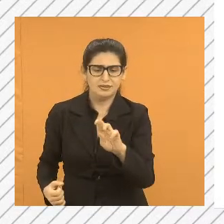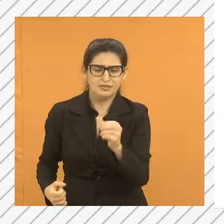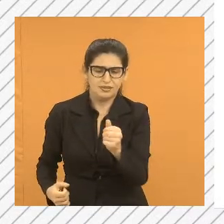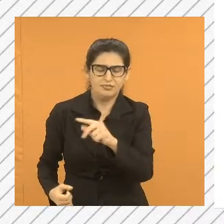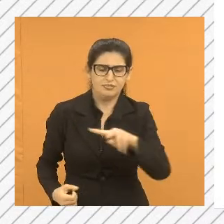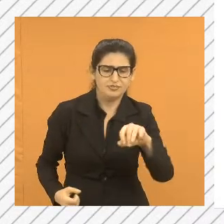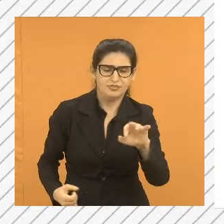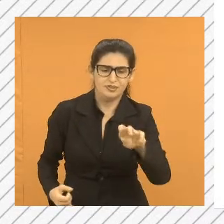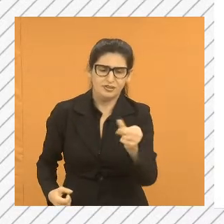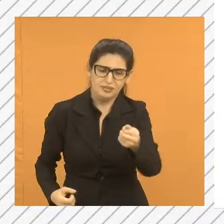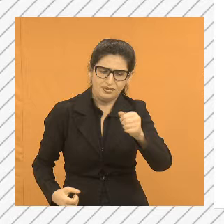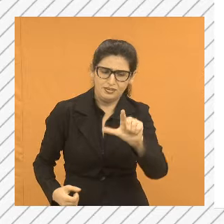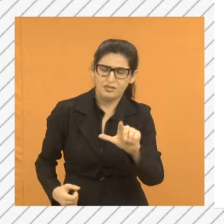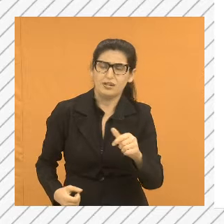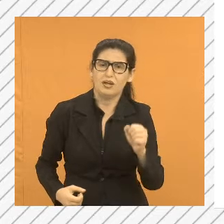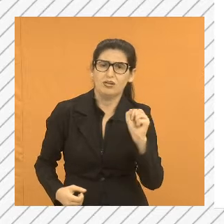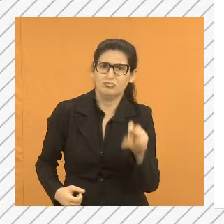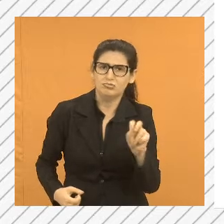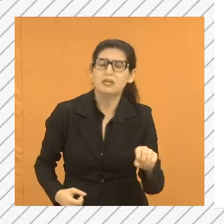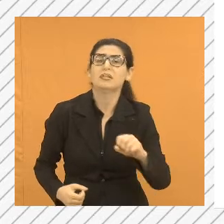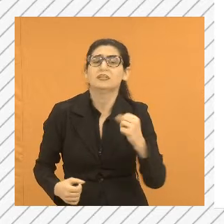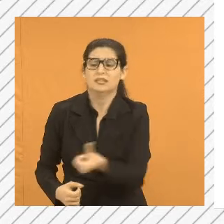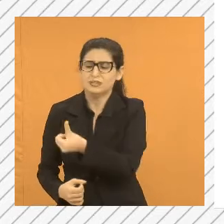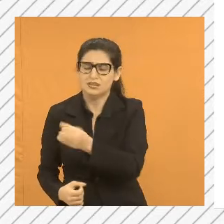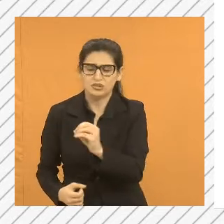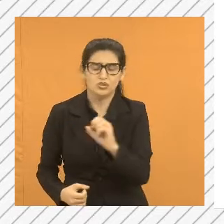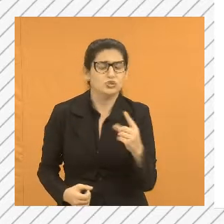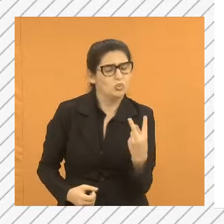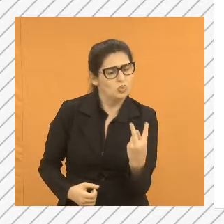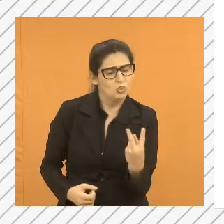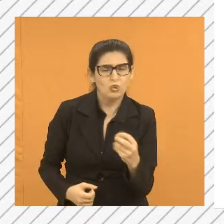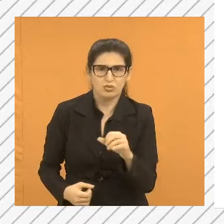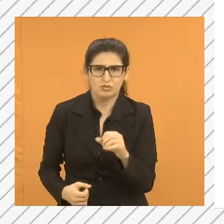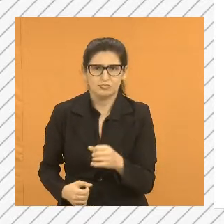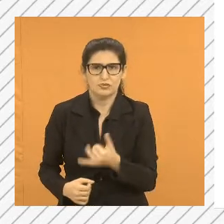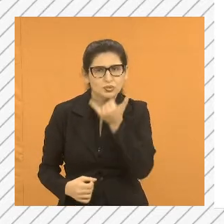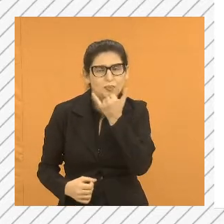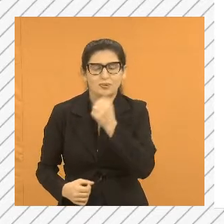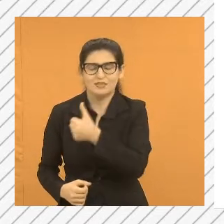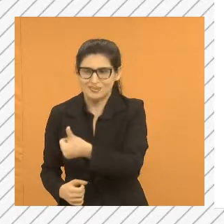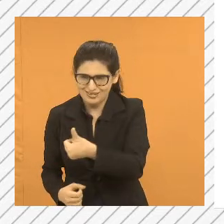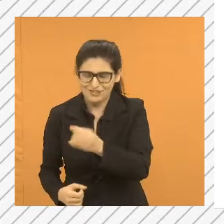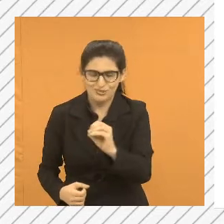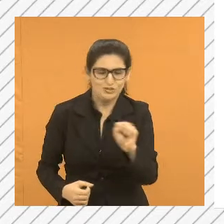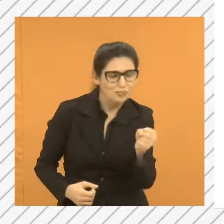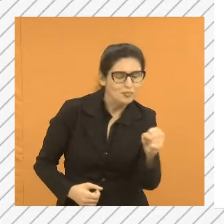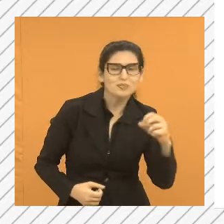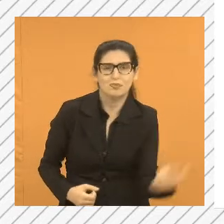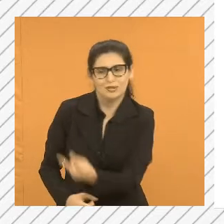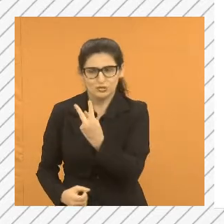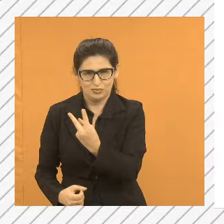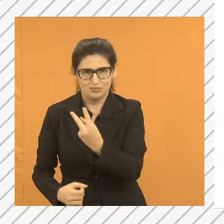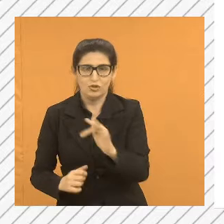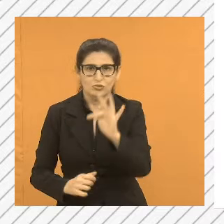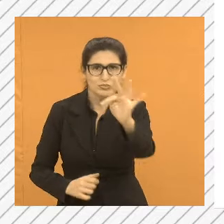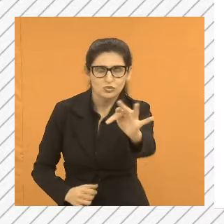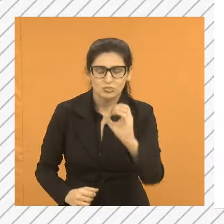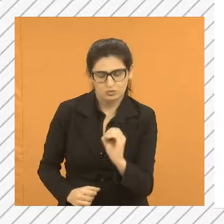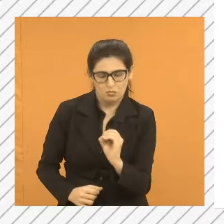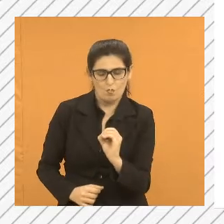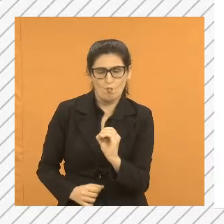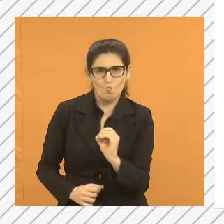de 608 para 2. Na verdade, daqui para frente será 0, porque não vamos mais trabalhar